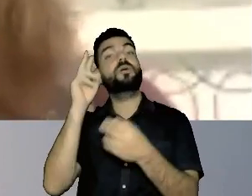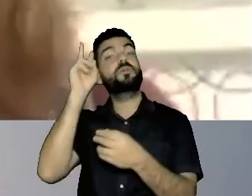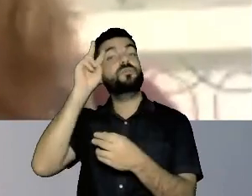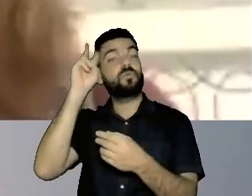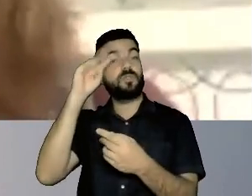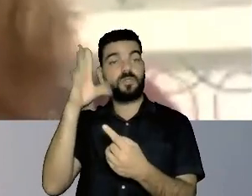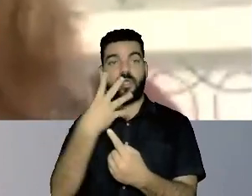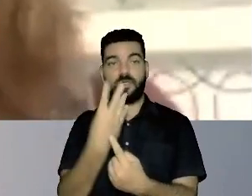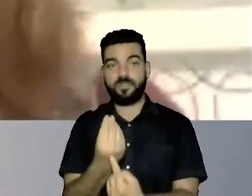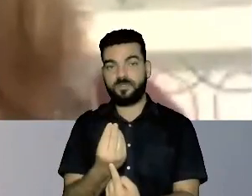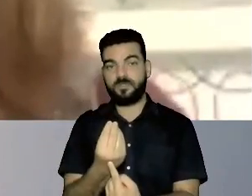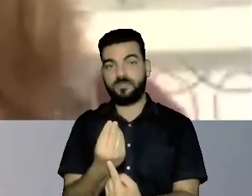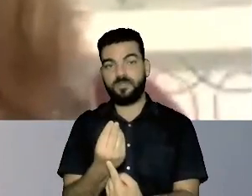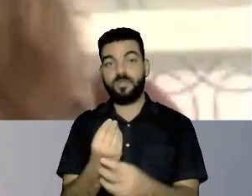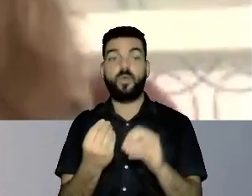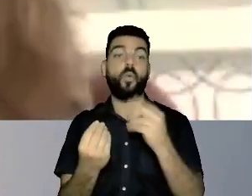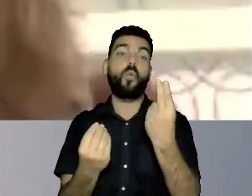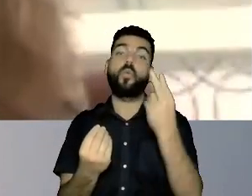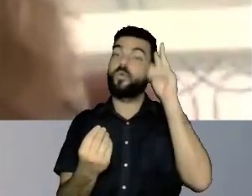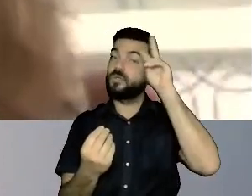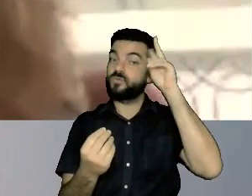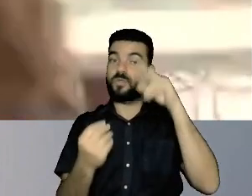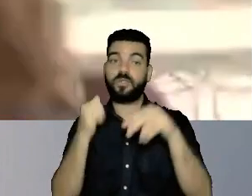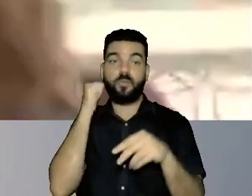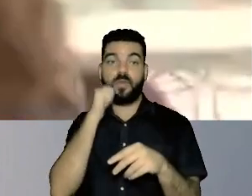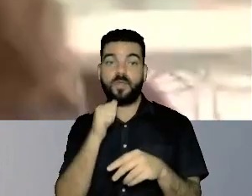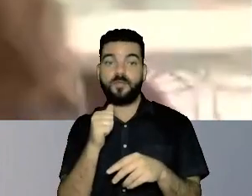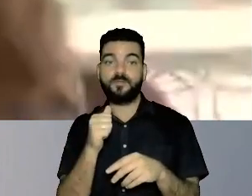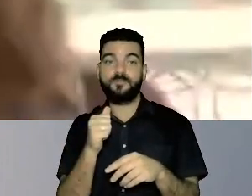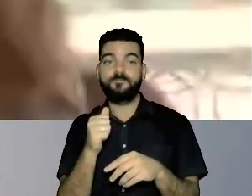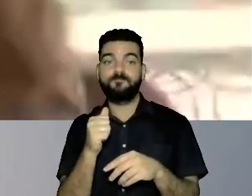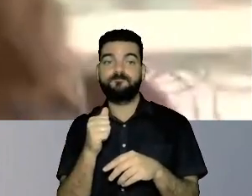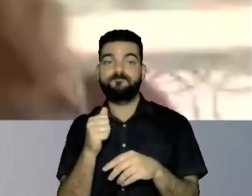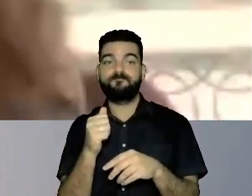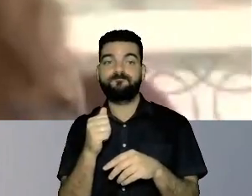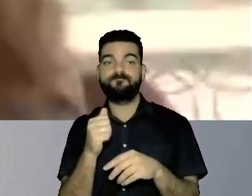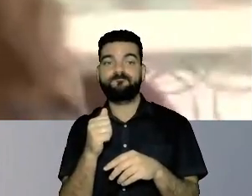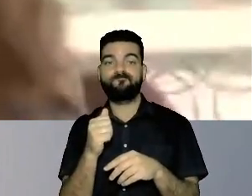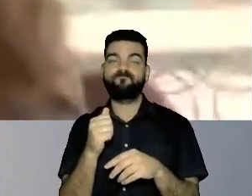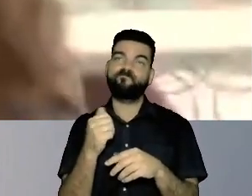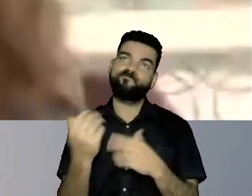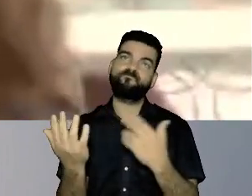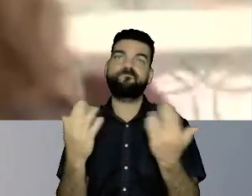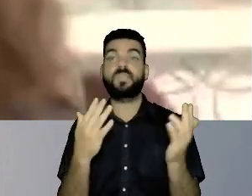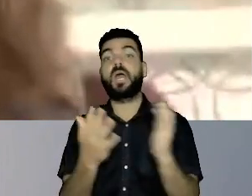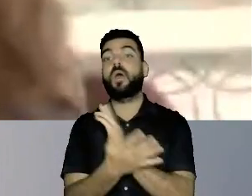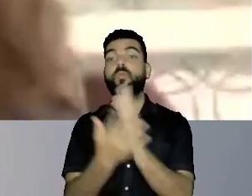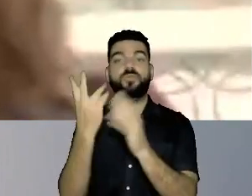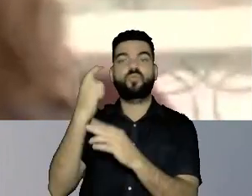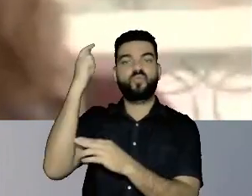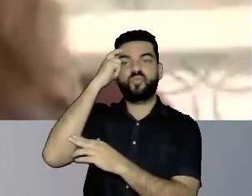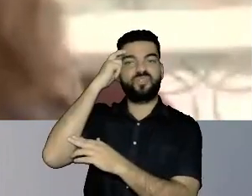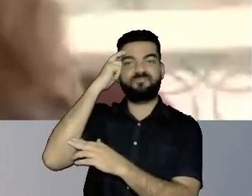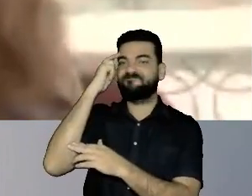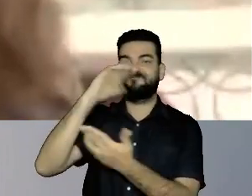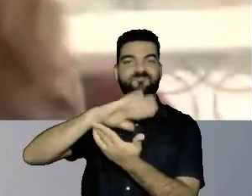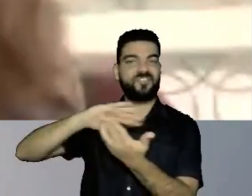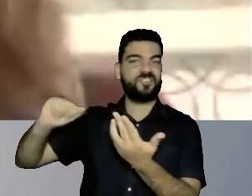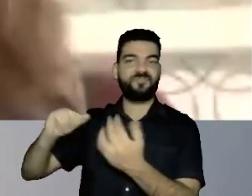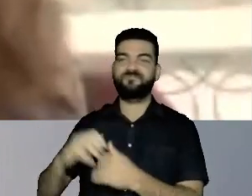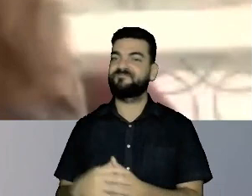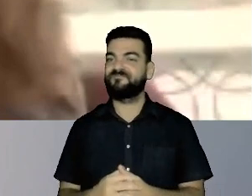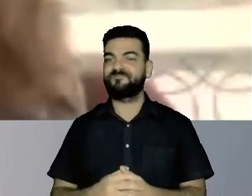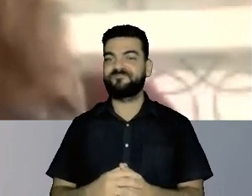que, normalmente, quando nós falamos de história da arte e história das mulheres, a gente